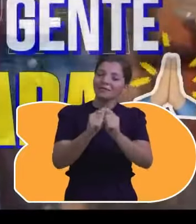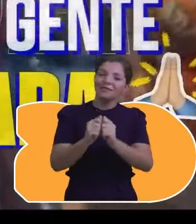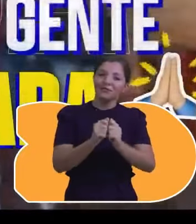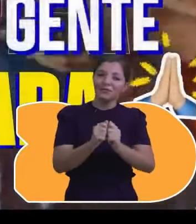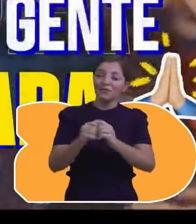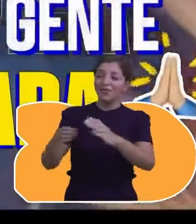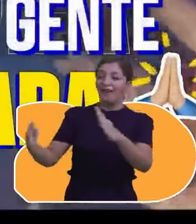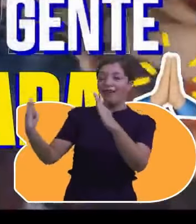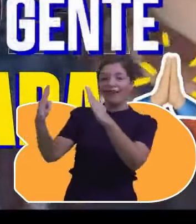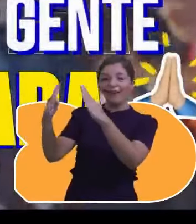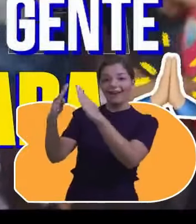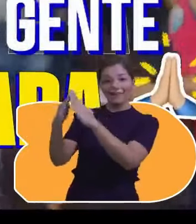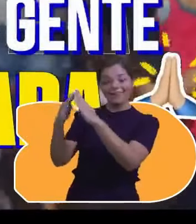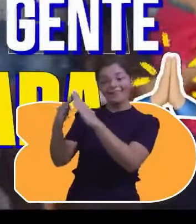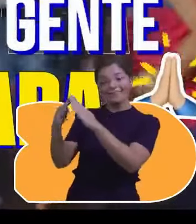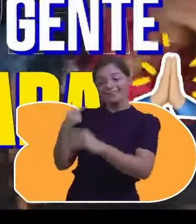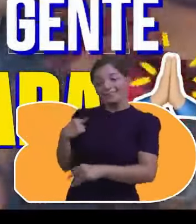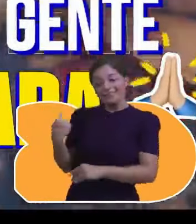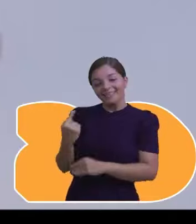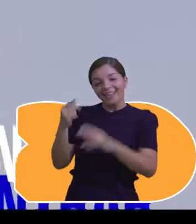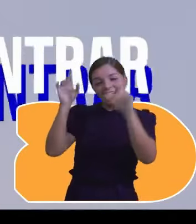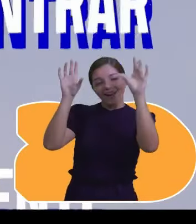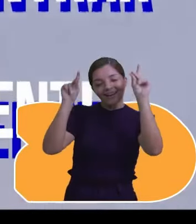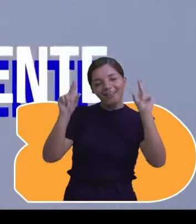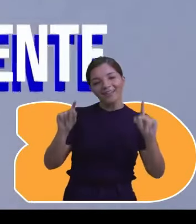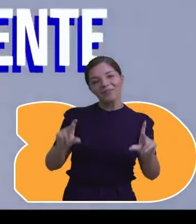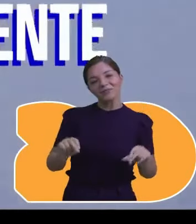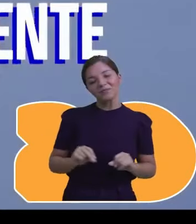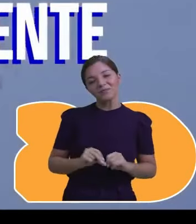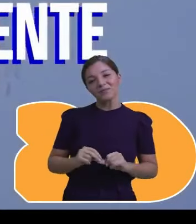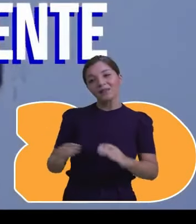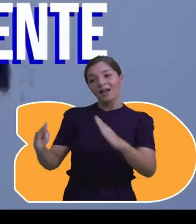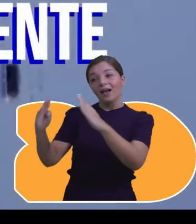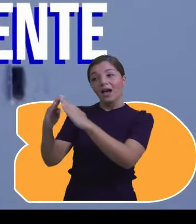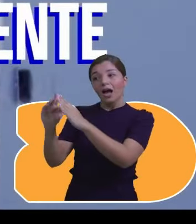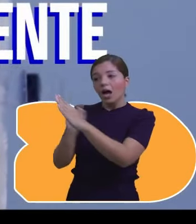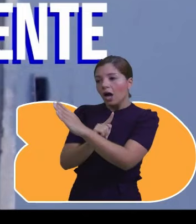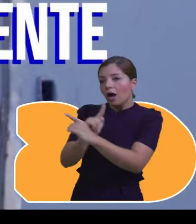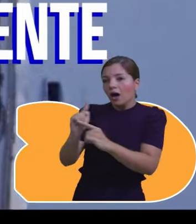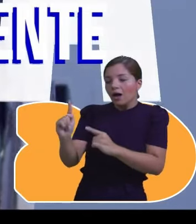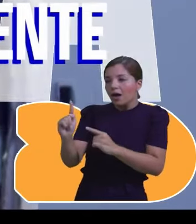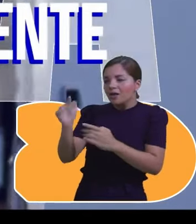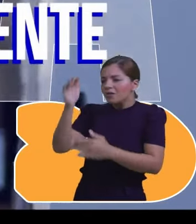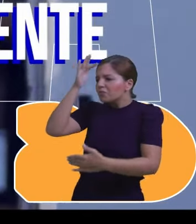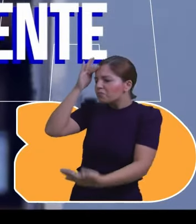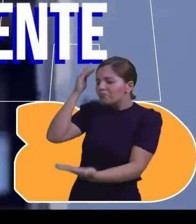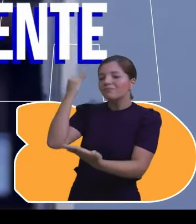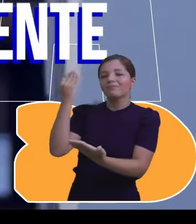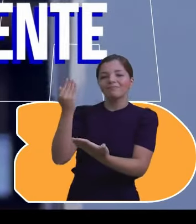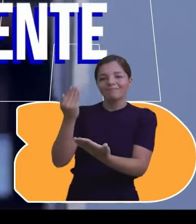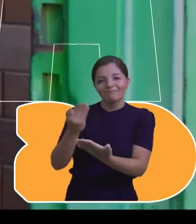é sagrada, só pode entrar quem a gente confia.